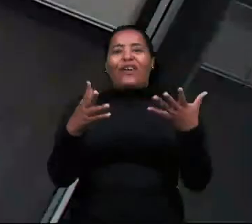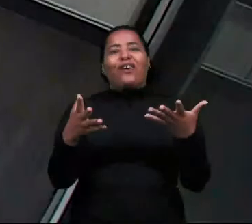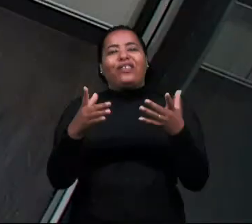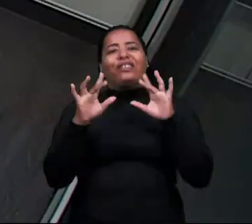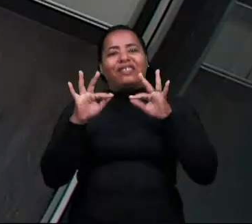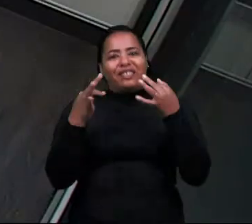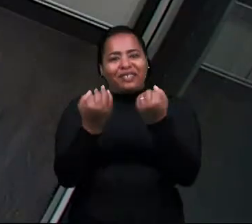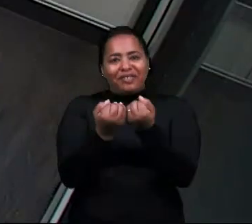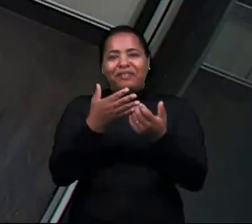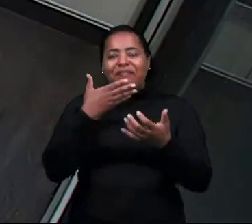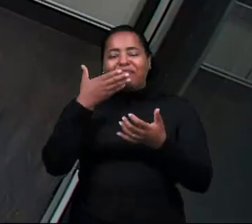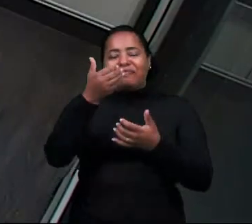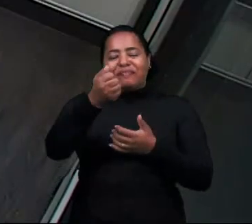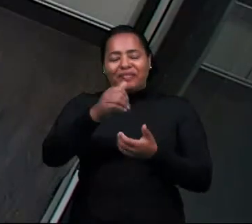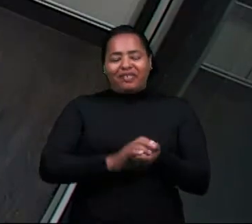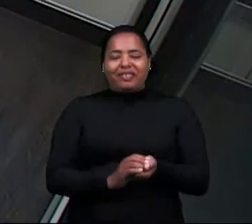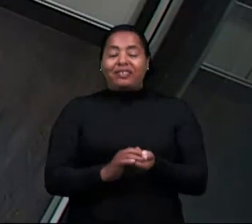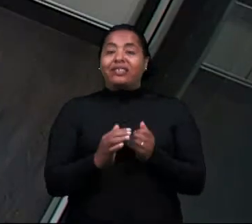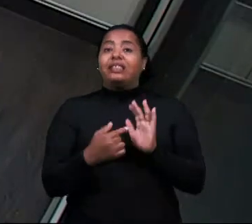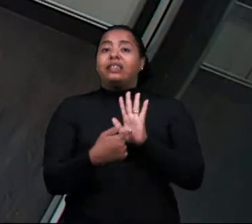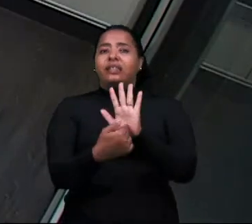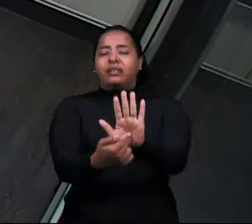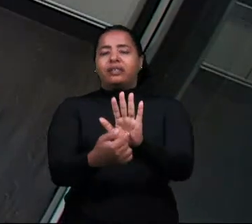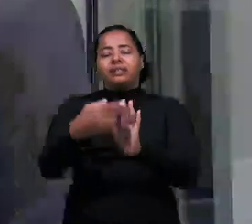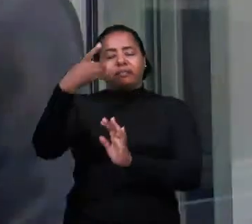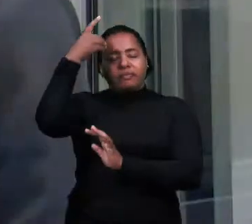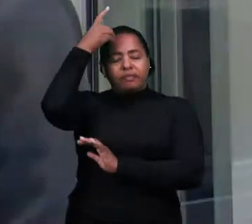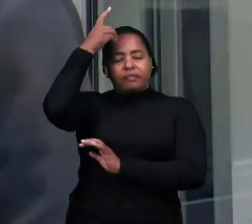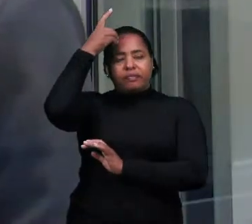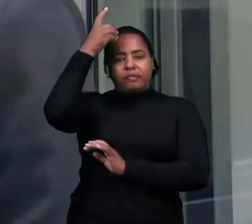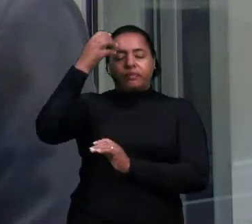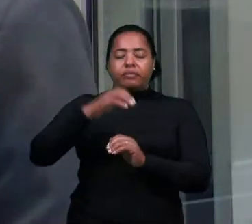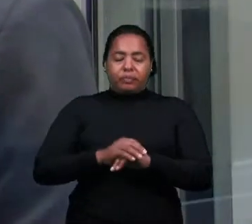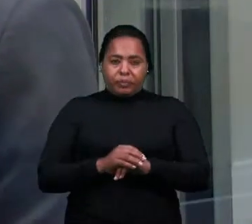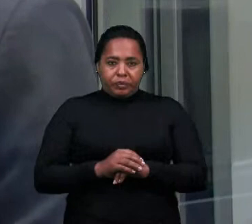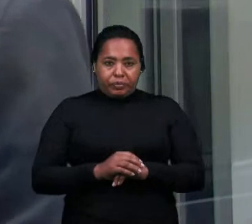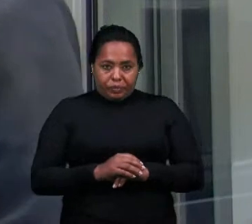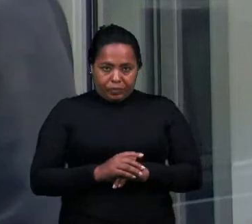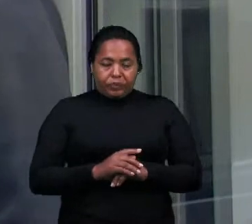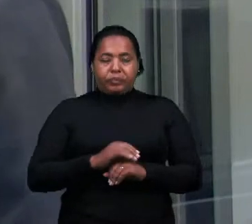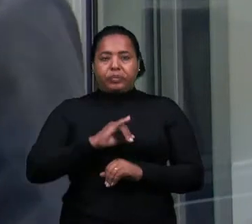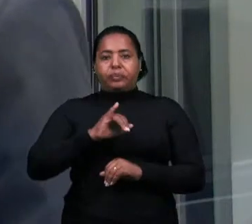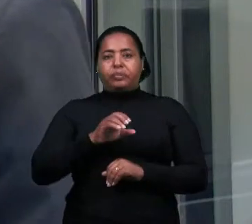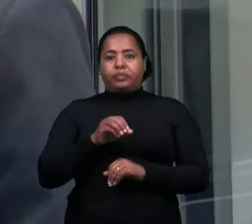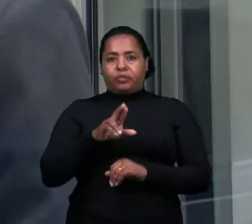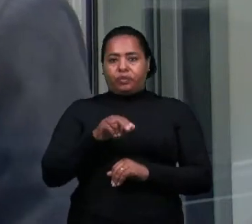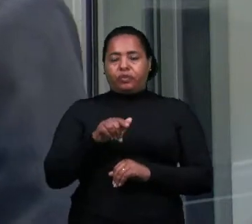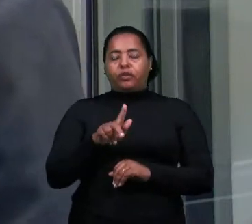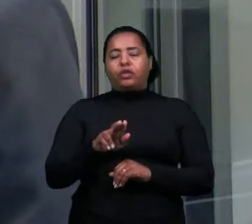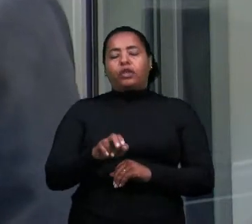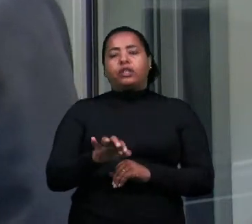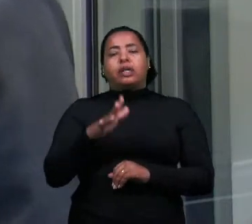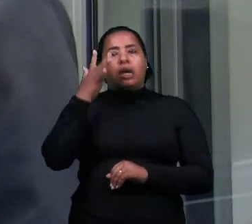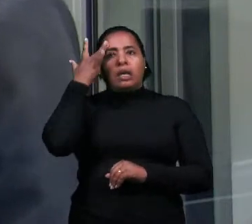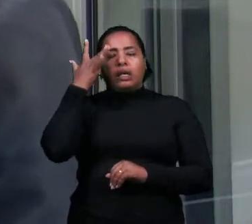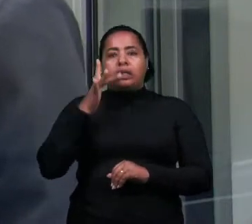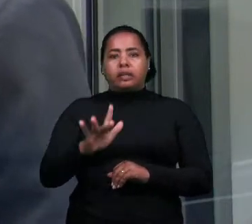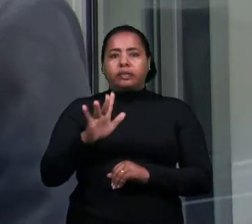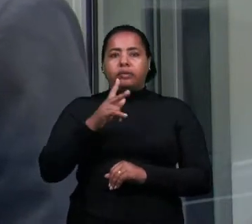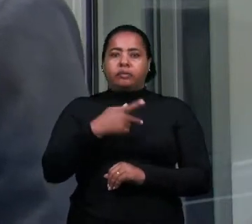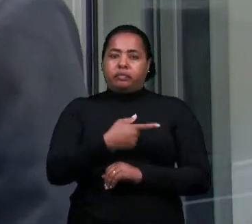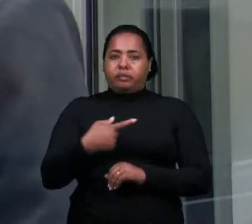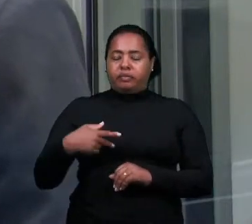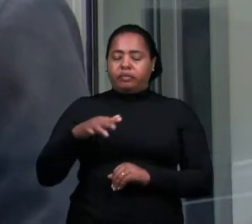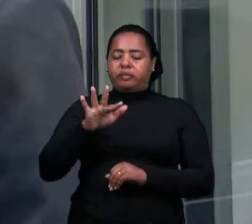E falando em dons espirituais, Jorge, quando... Eu não sei nem se o pastor Fernando se